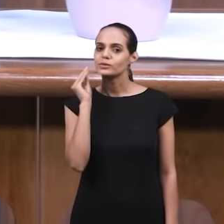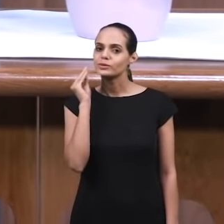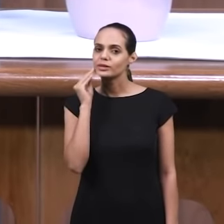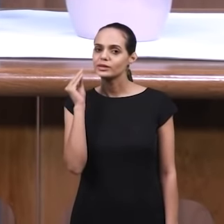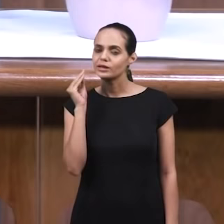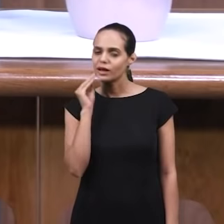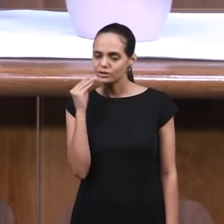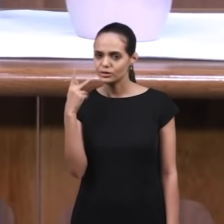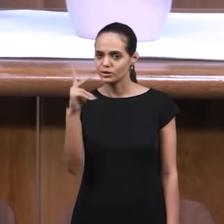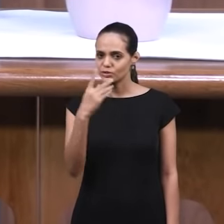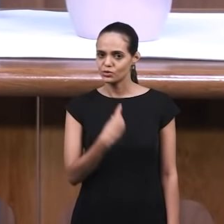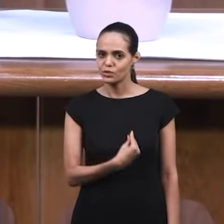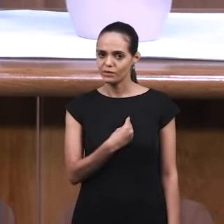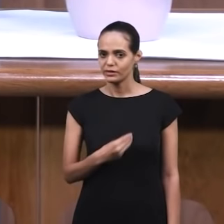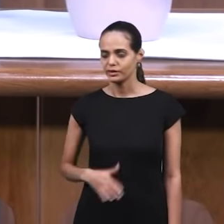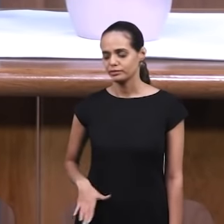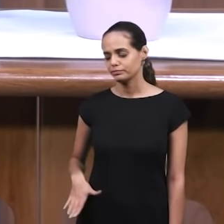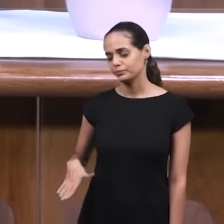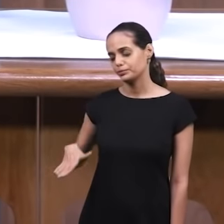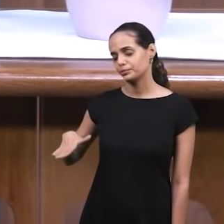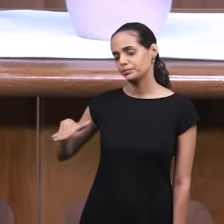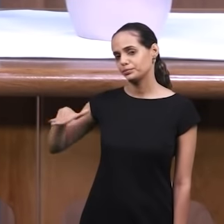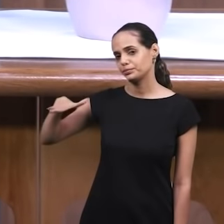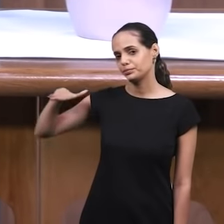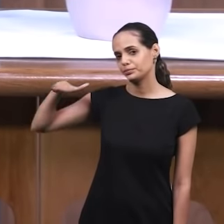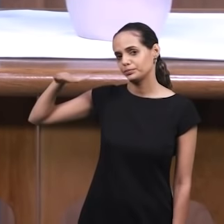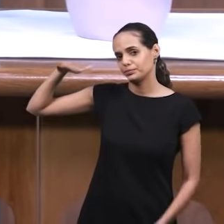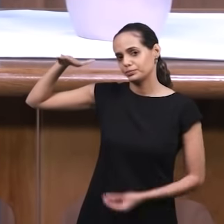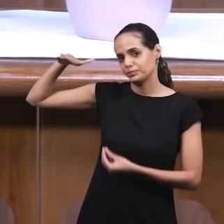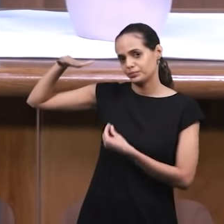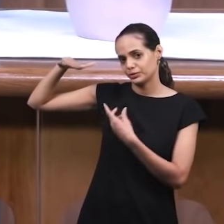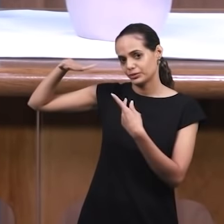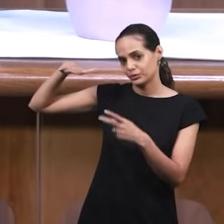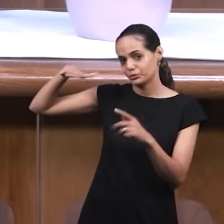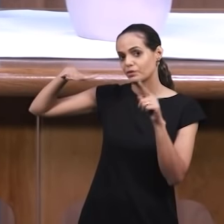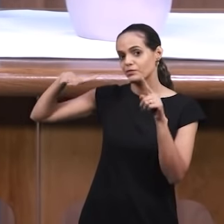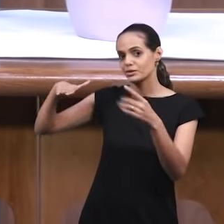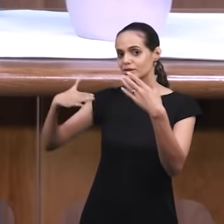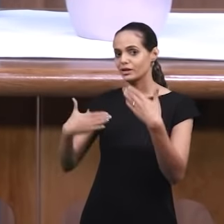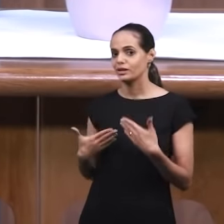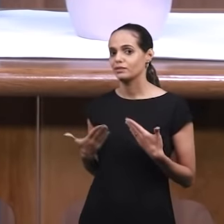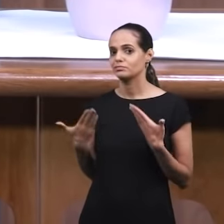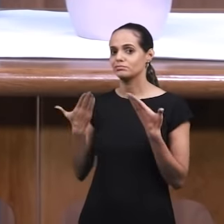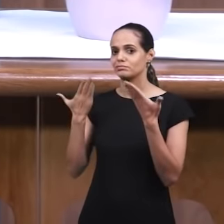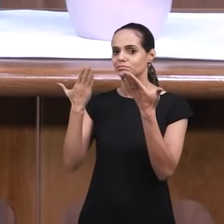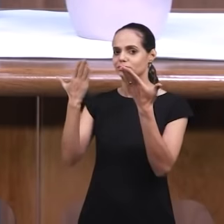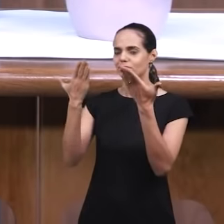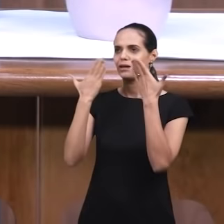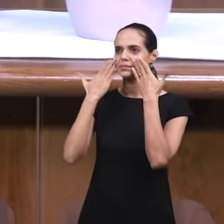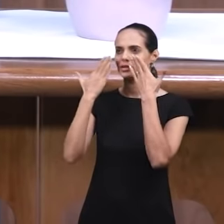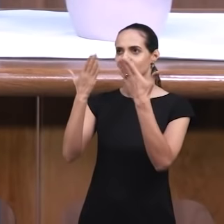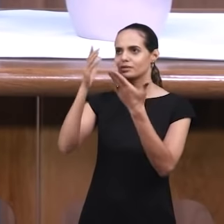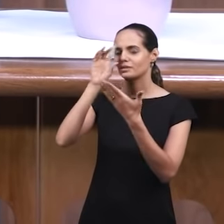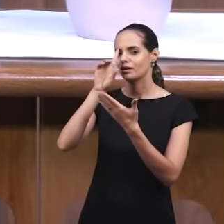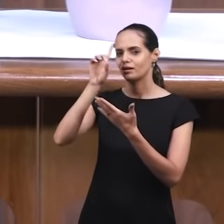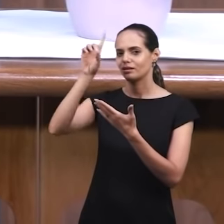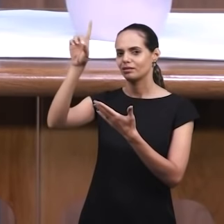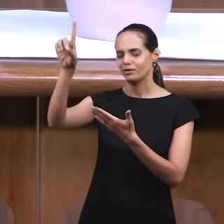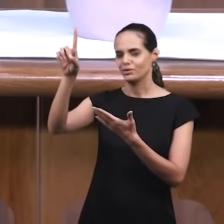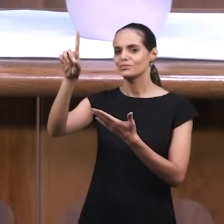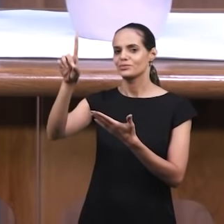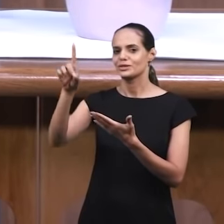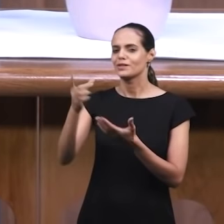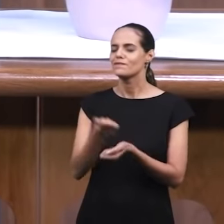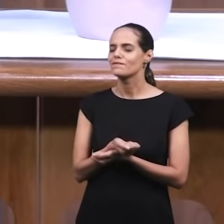longo da sua existência, de apresentar a Deus sobejos ou fartos